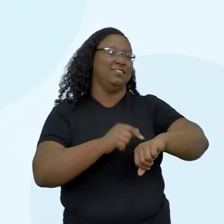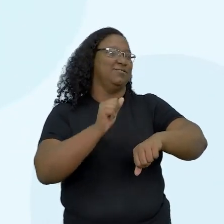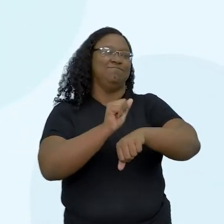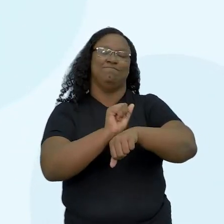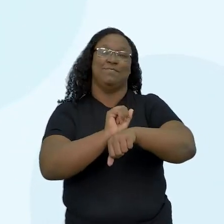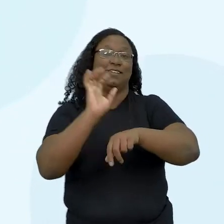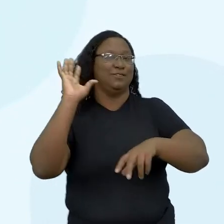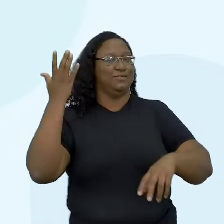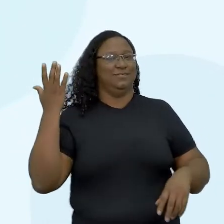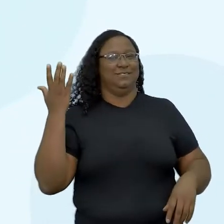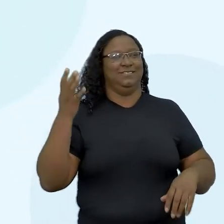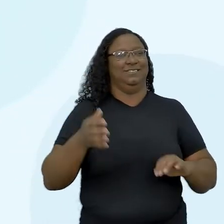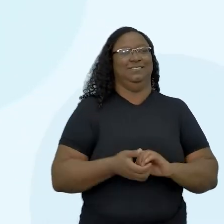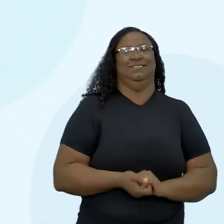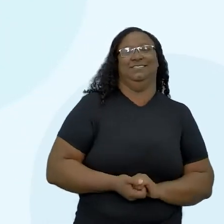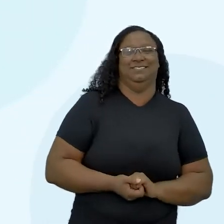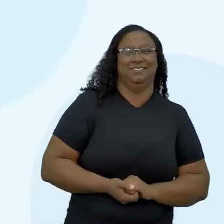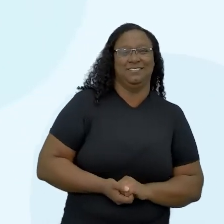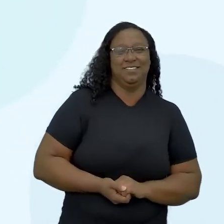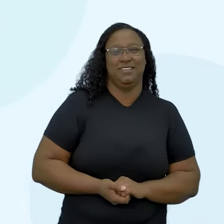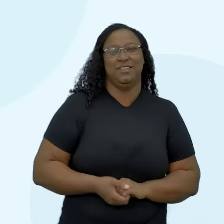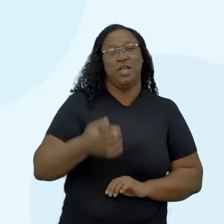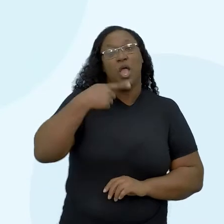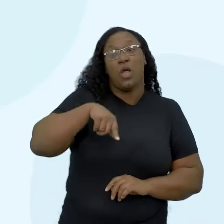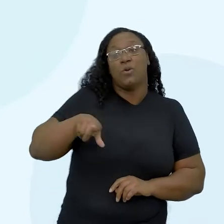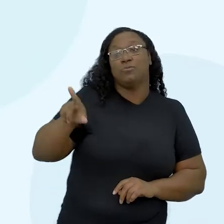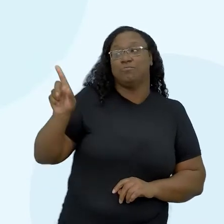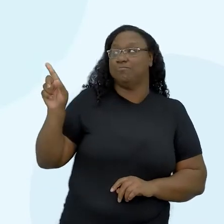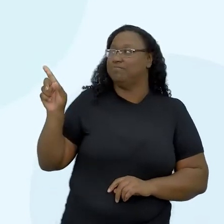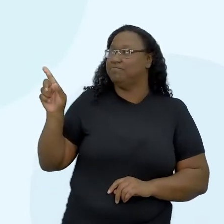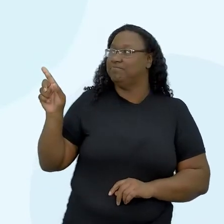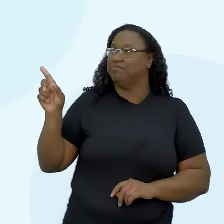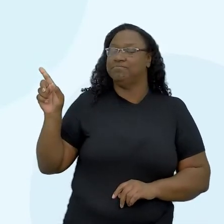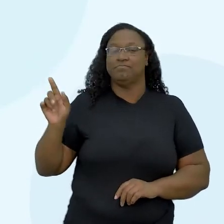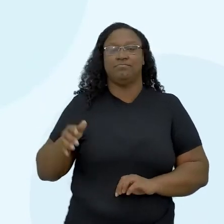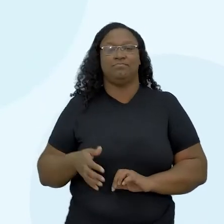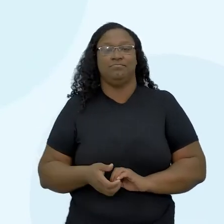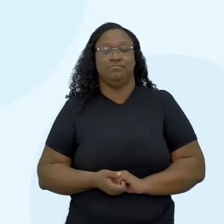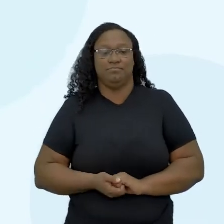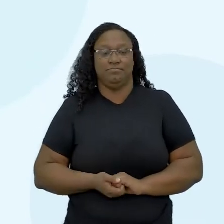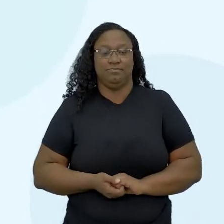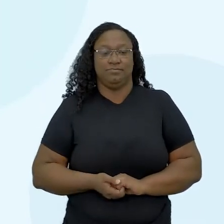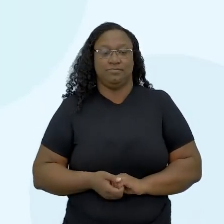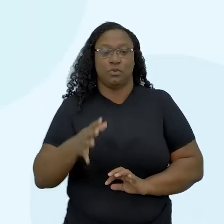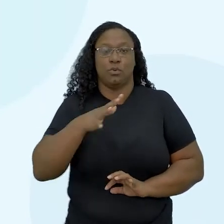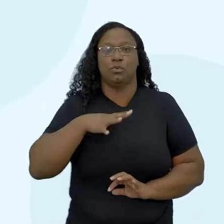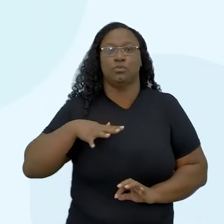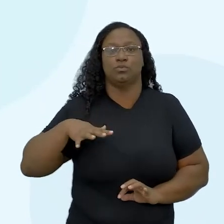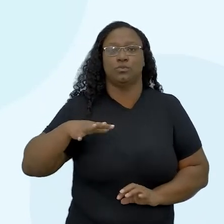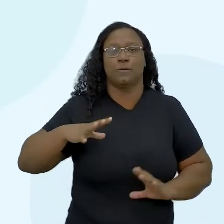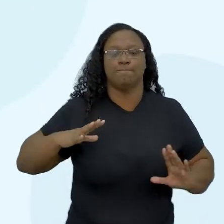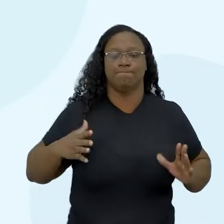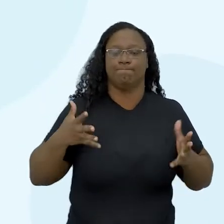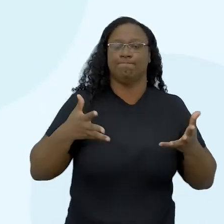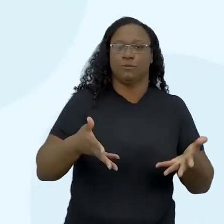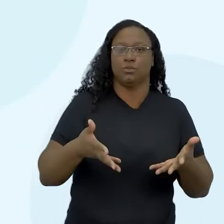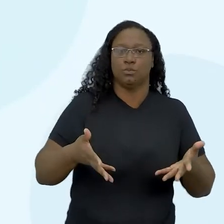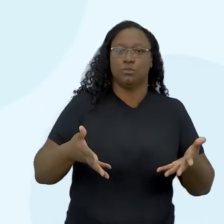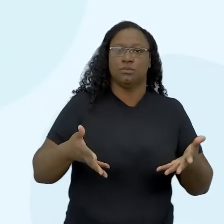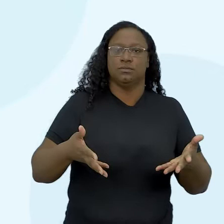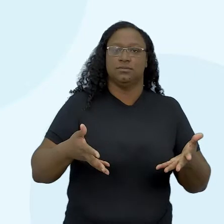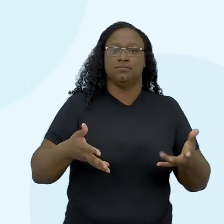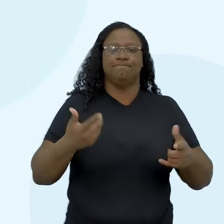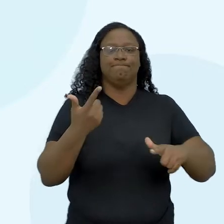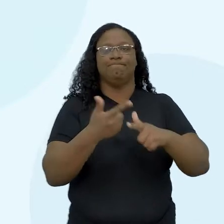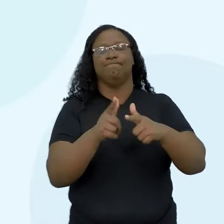acontecer. E olha lá, ações que promovam soluções, ou seja, há problemas sociais,